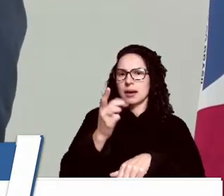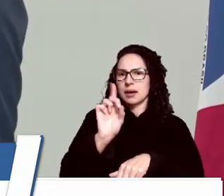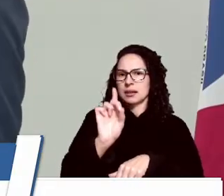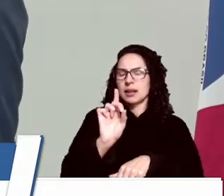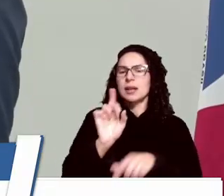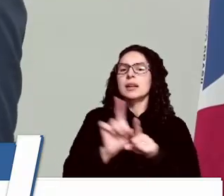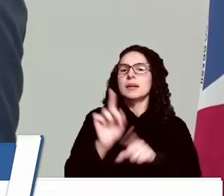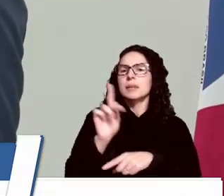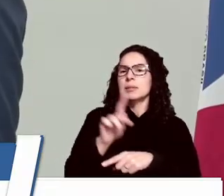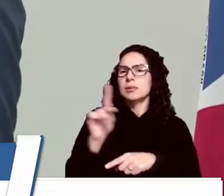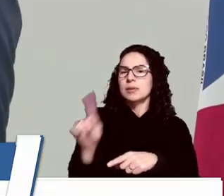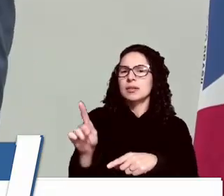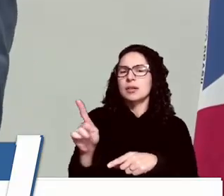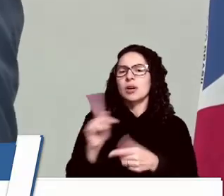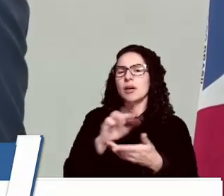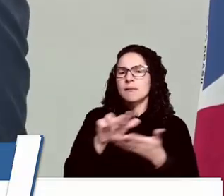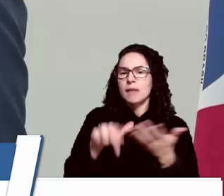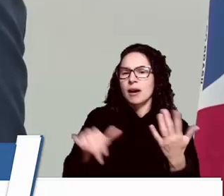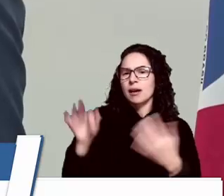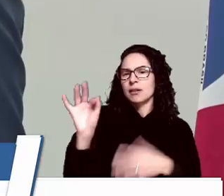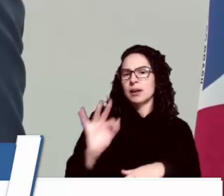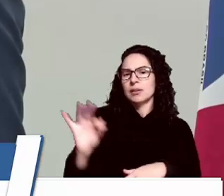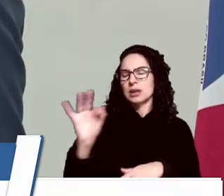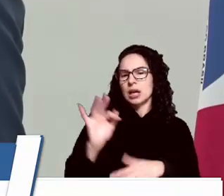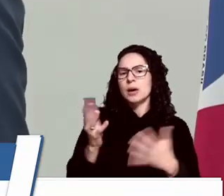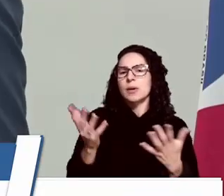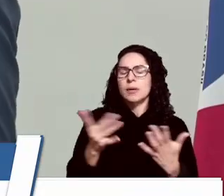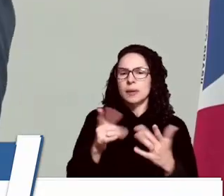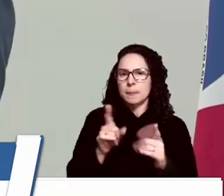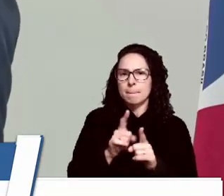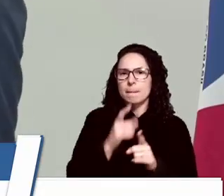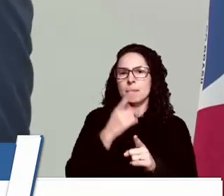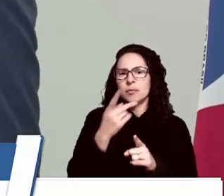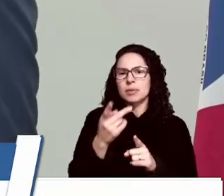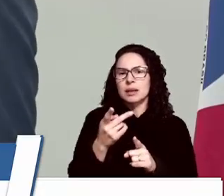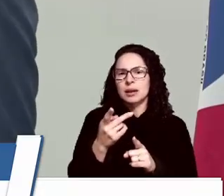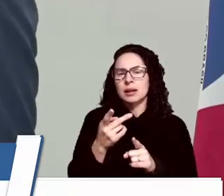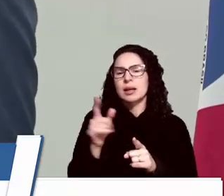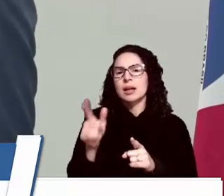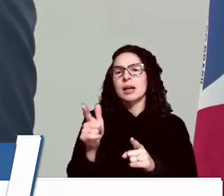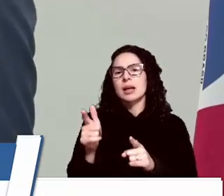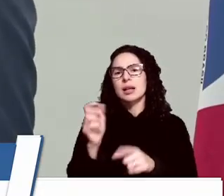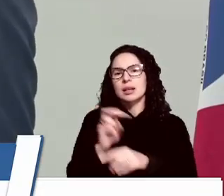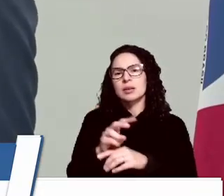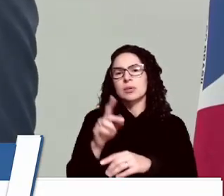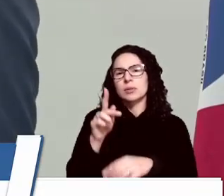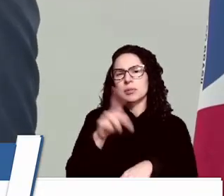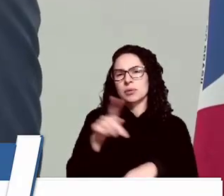professor em várias universidades. Falei hoje que ele se tornou professor da Damásio, que